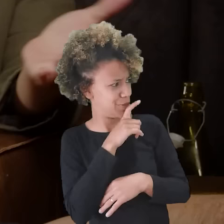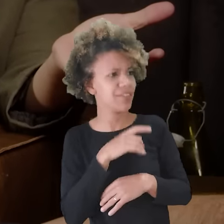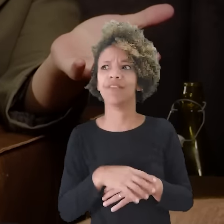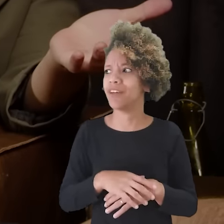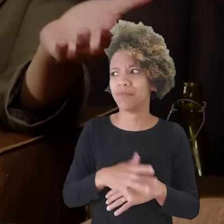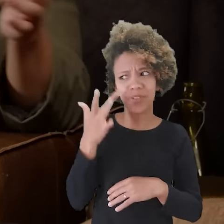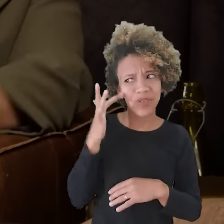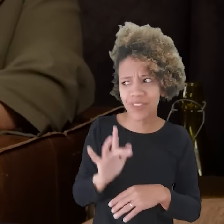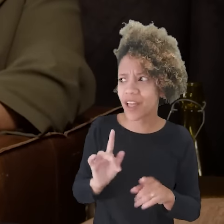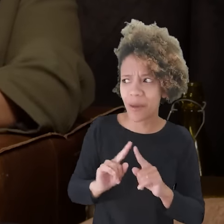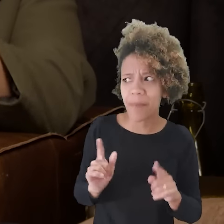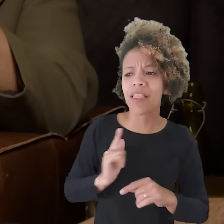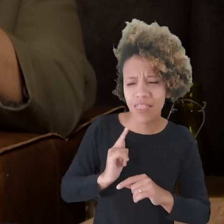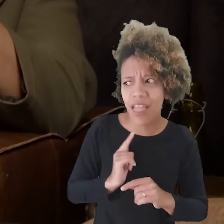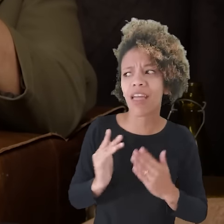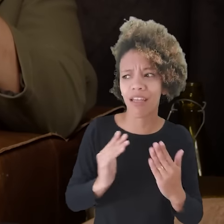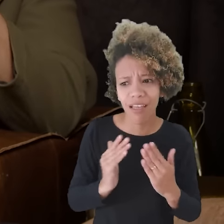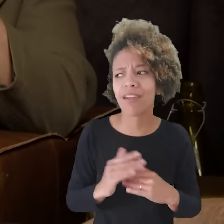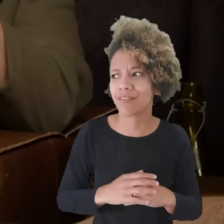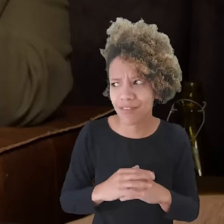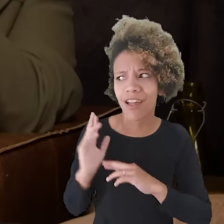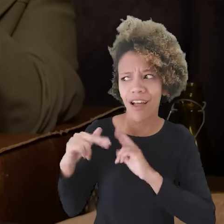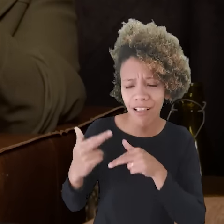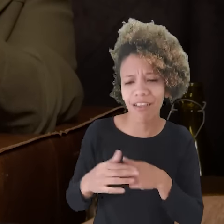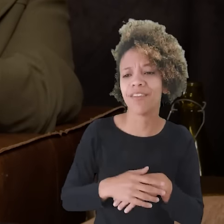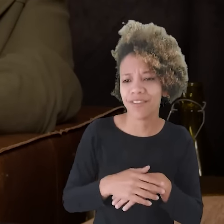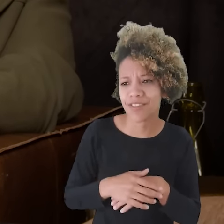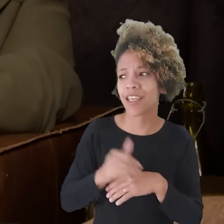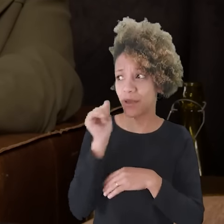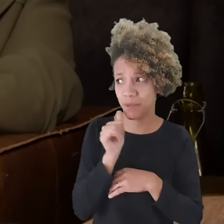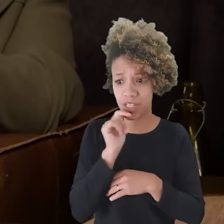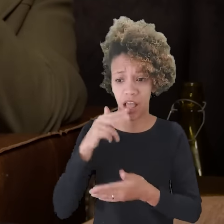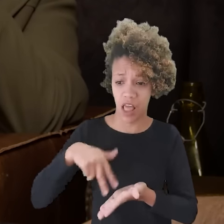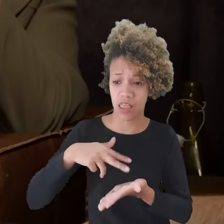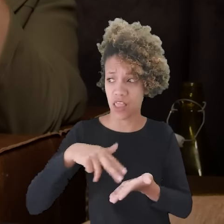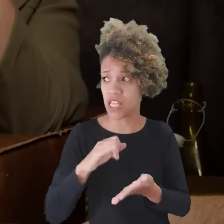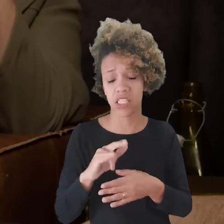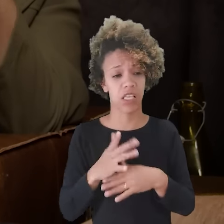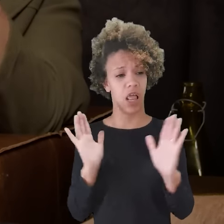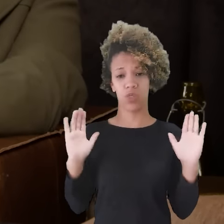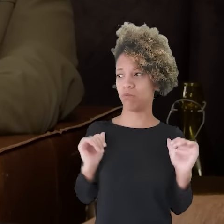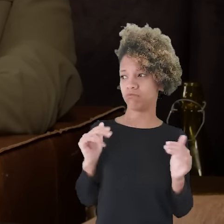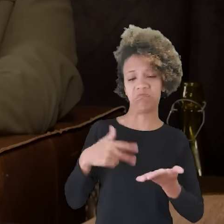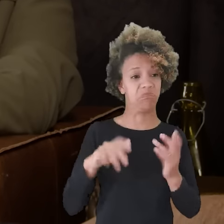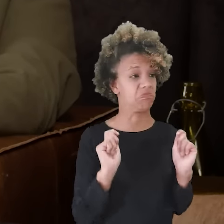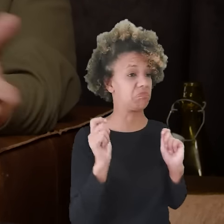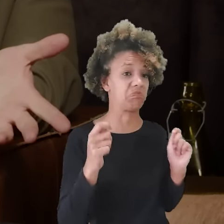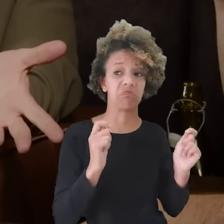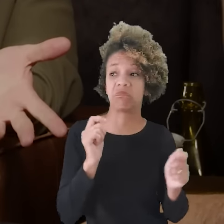mas eu não sei como é que tá mas tem essa um pouco da da dessa lenda do que a mulher que a gente pensa na balada ela não tá tão